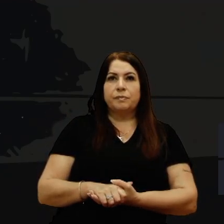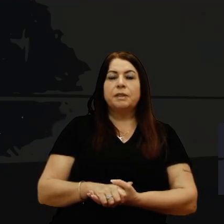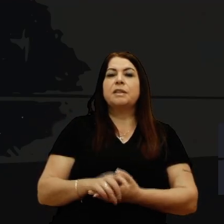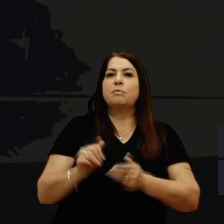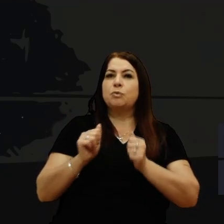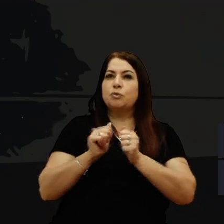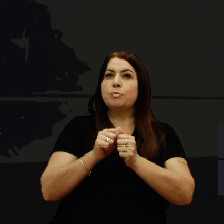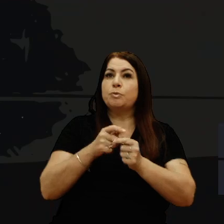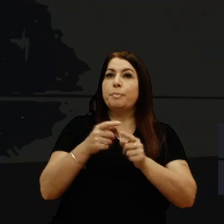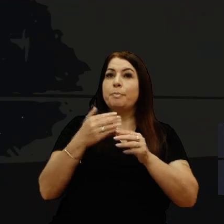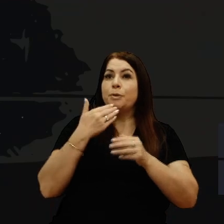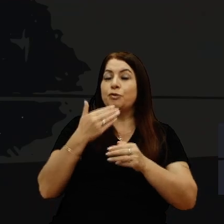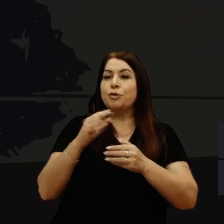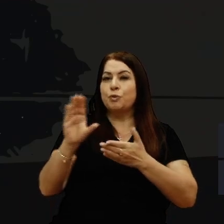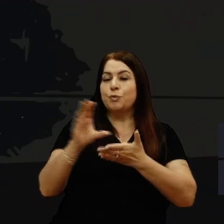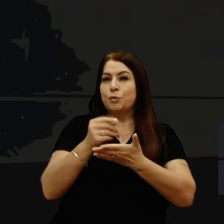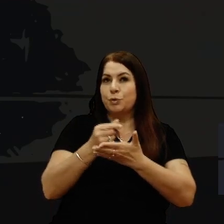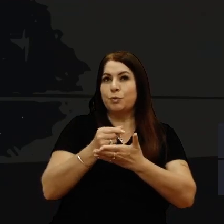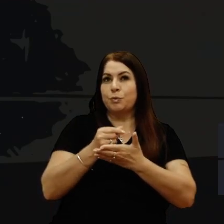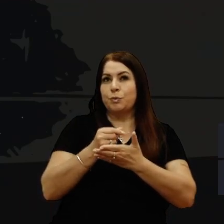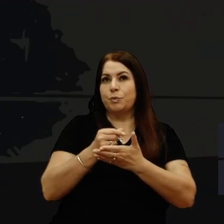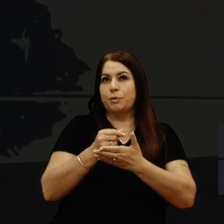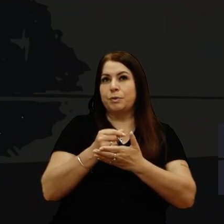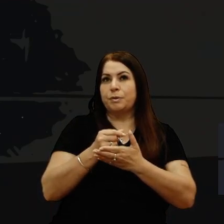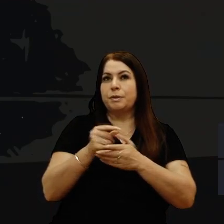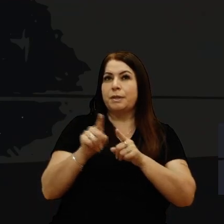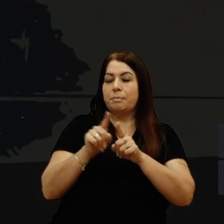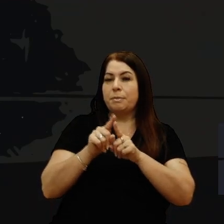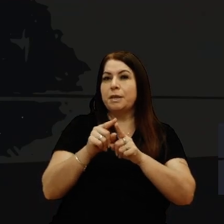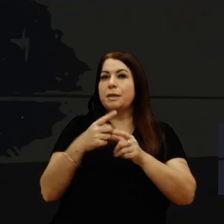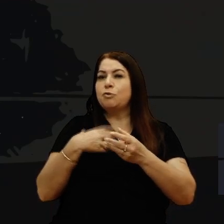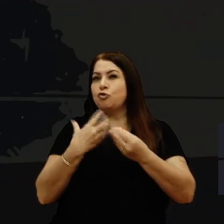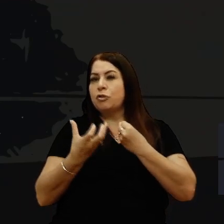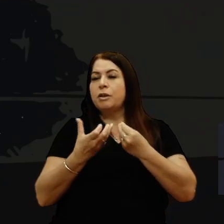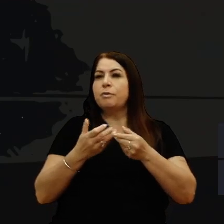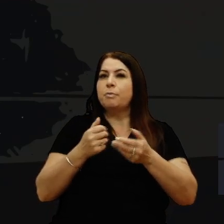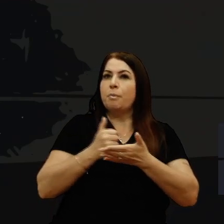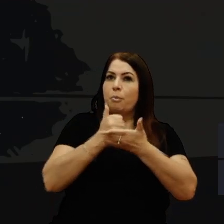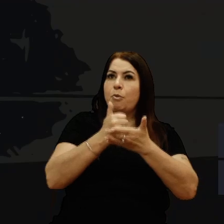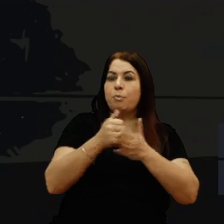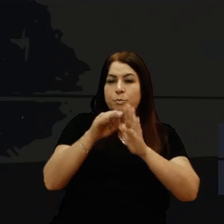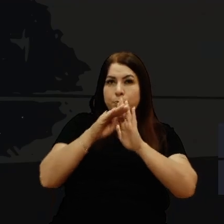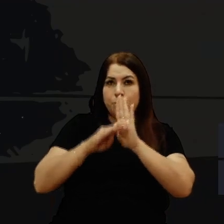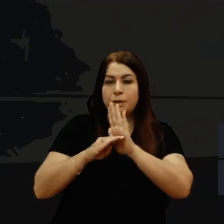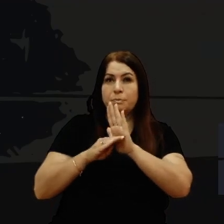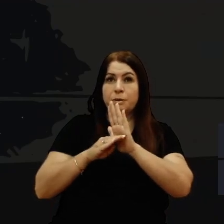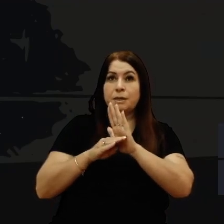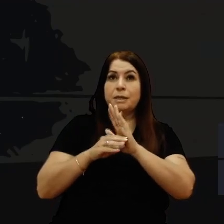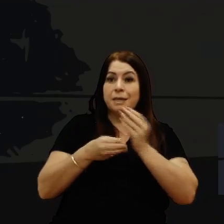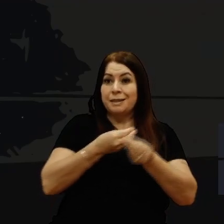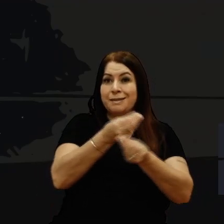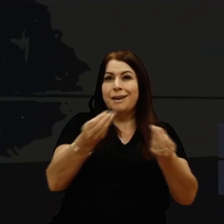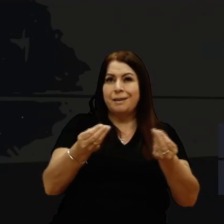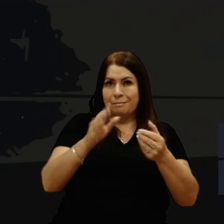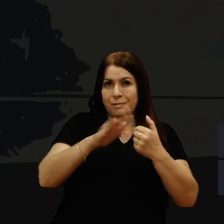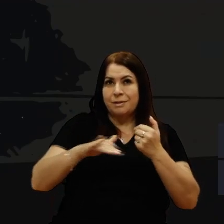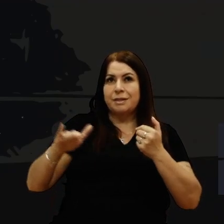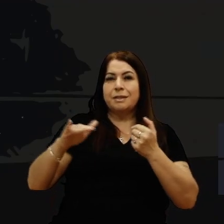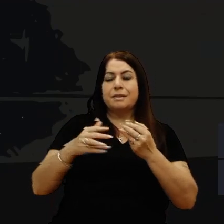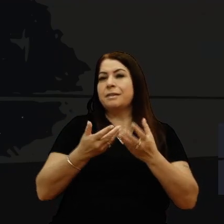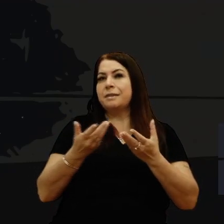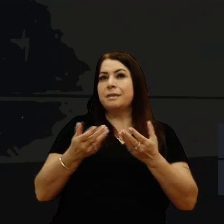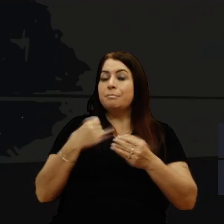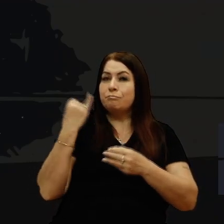também pleiteando recursos, né, e-mails, apoio para esses programas que traz, né, para as nossas crianças, traz